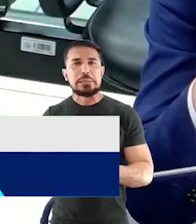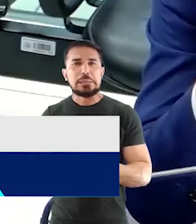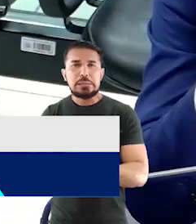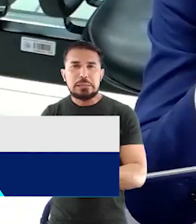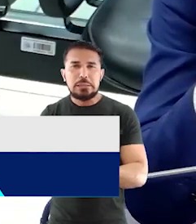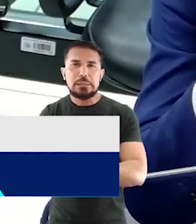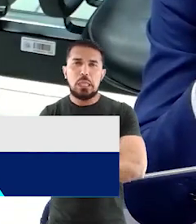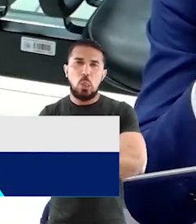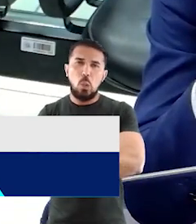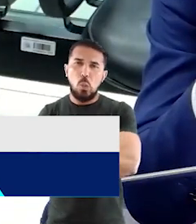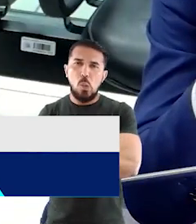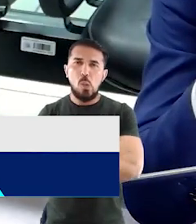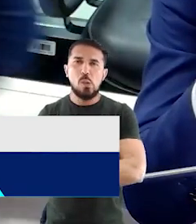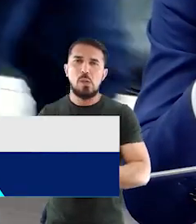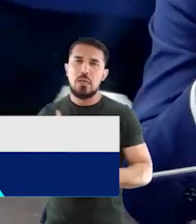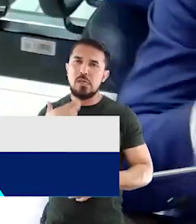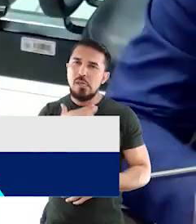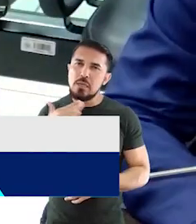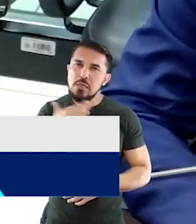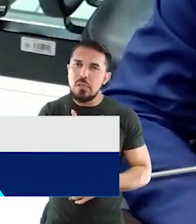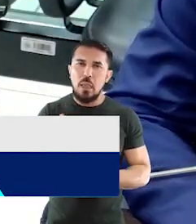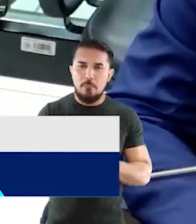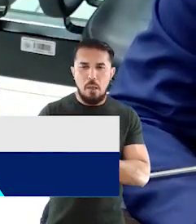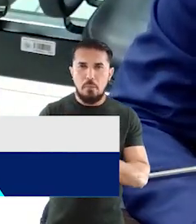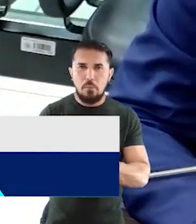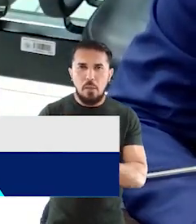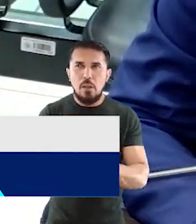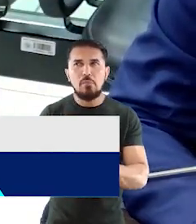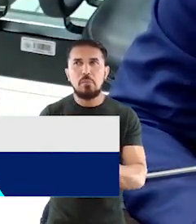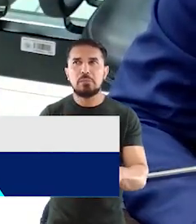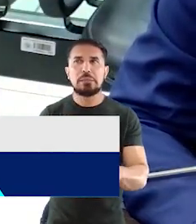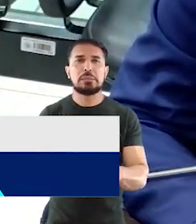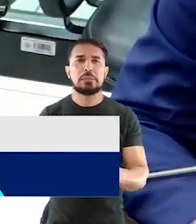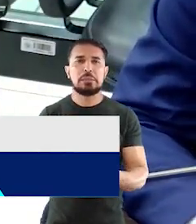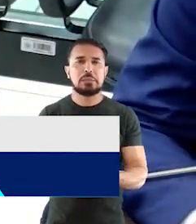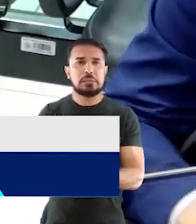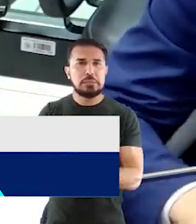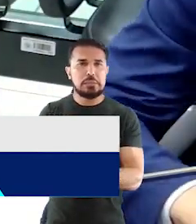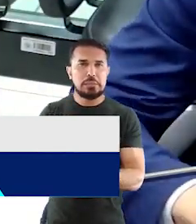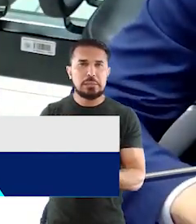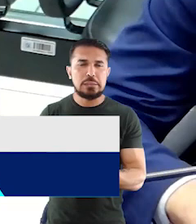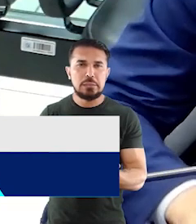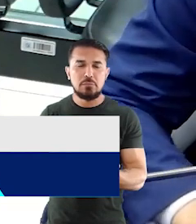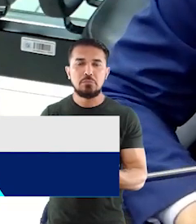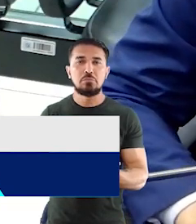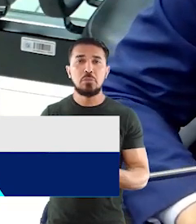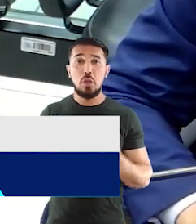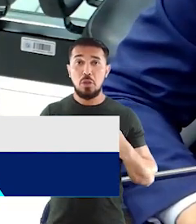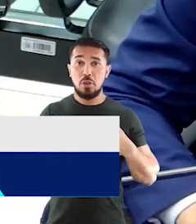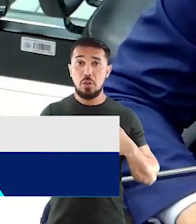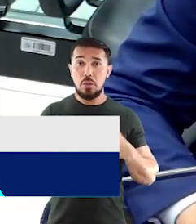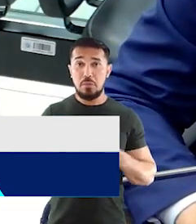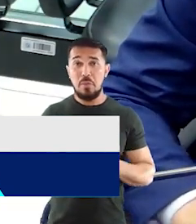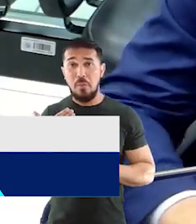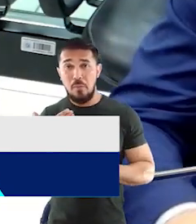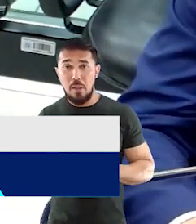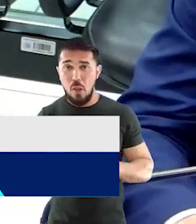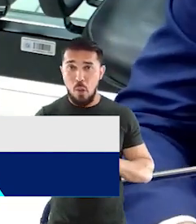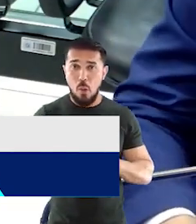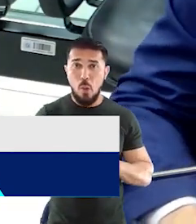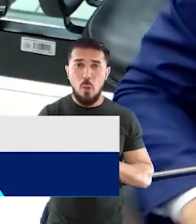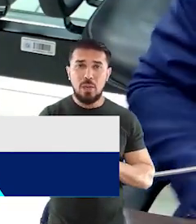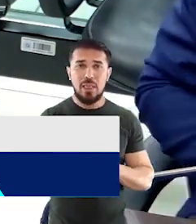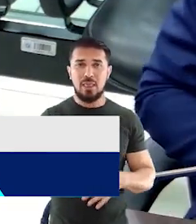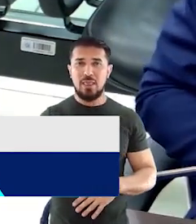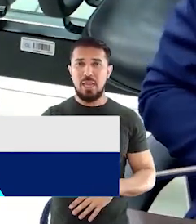buracos e buracos na nossa cidade, com cobranças indevidas, cobranças abusivas, e nós, enquanto Poder Legislativo, a gente não